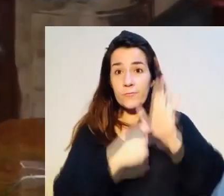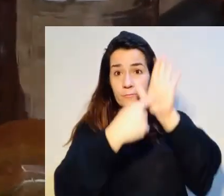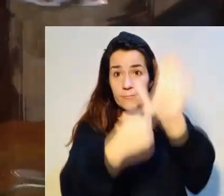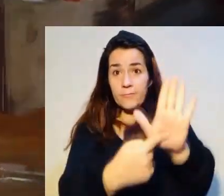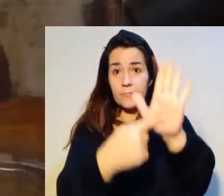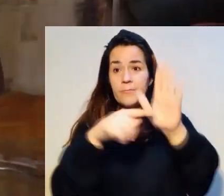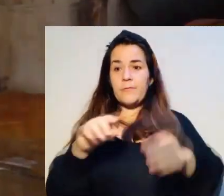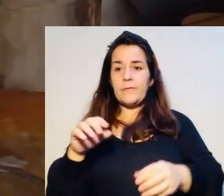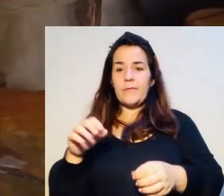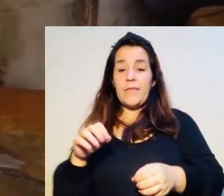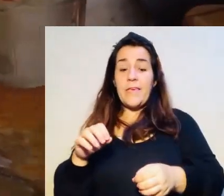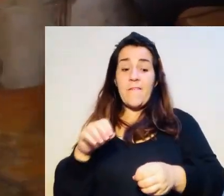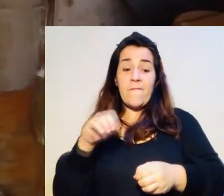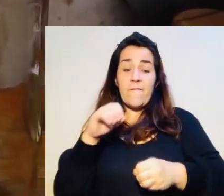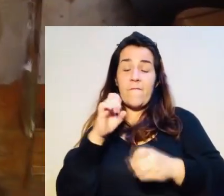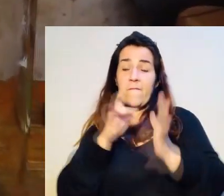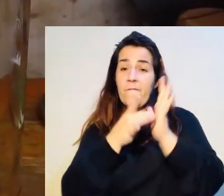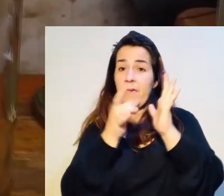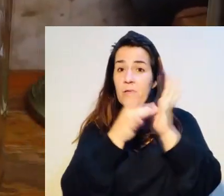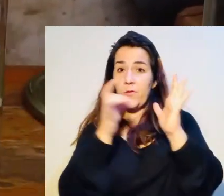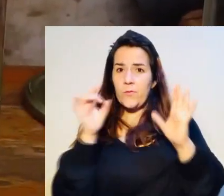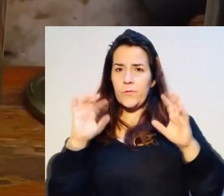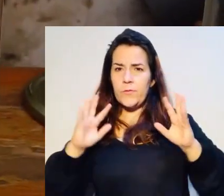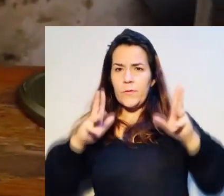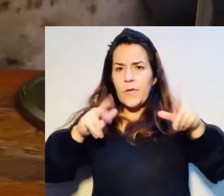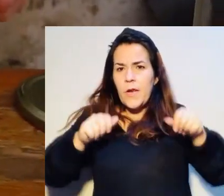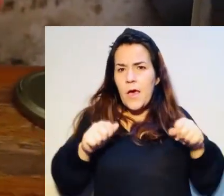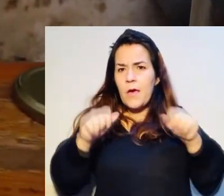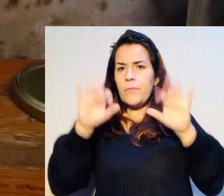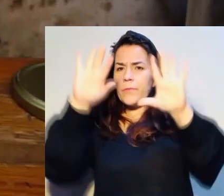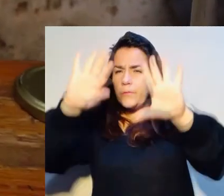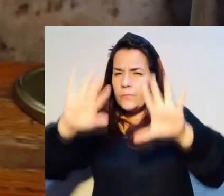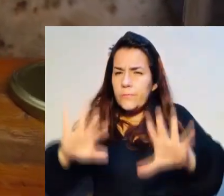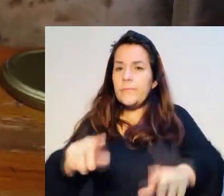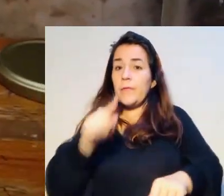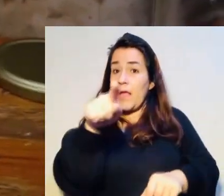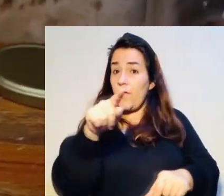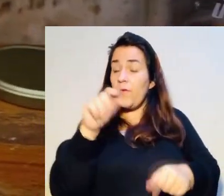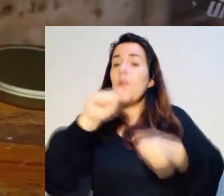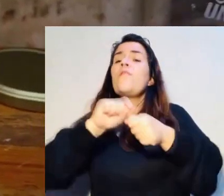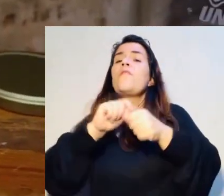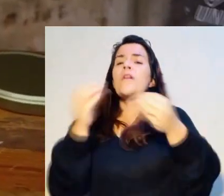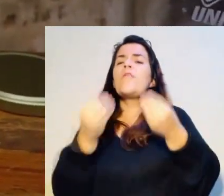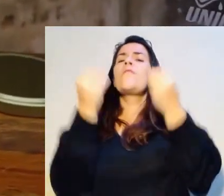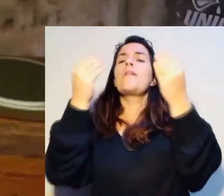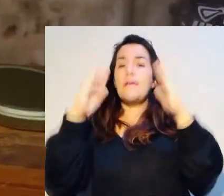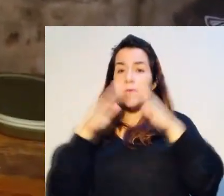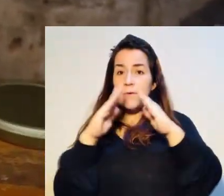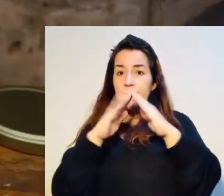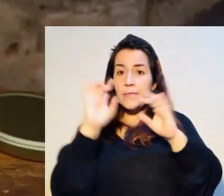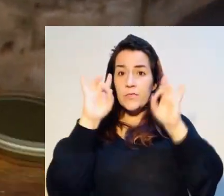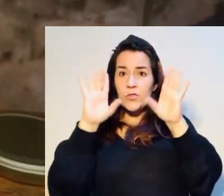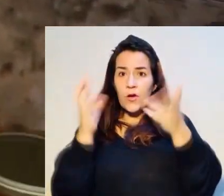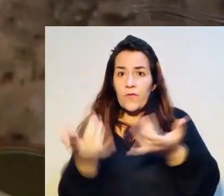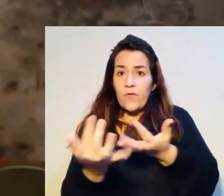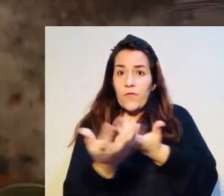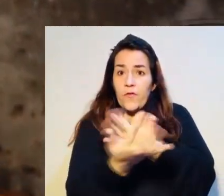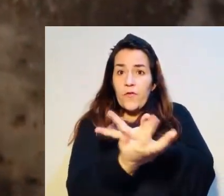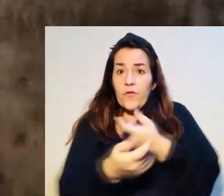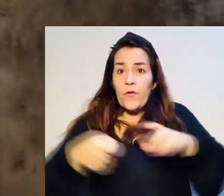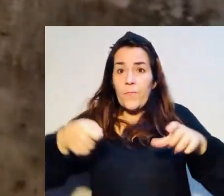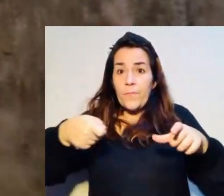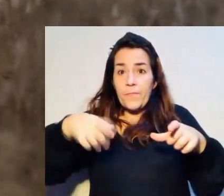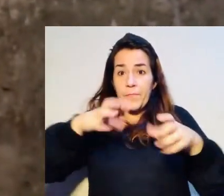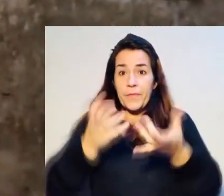gente coloca num vidro limpo, esterilizado. Para você esterilizar o seu vidrinho em casa, só ferver